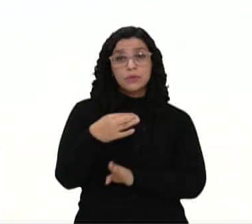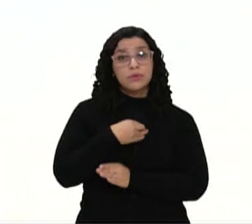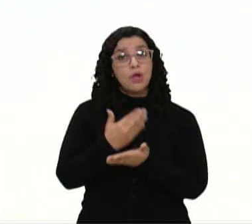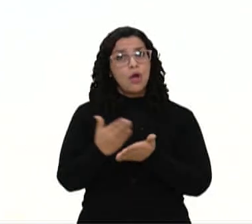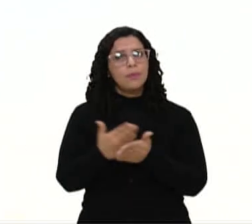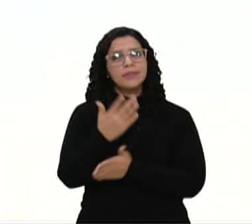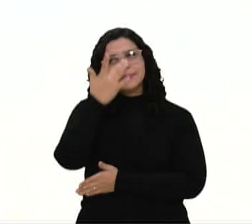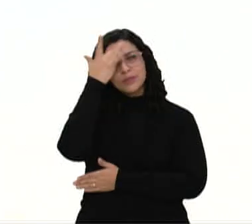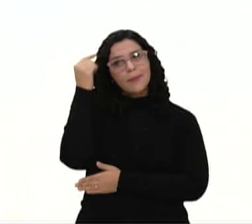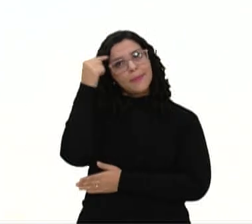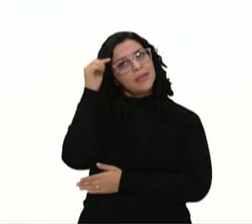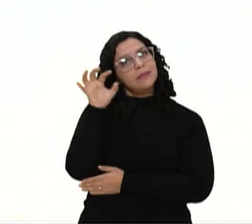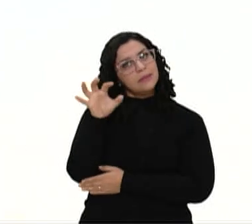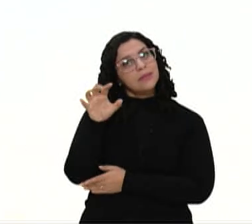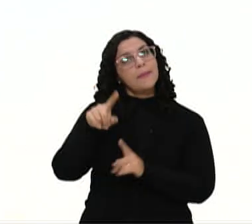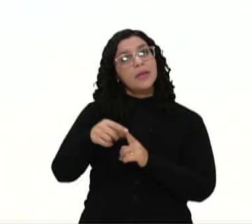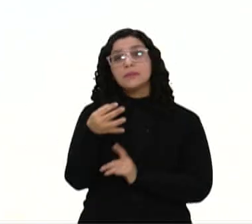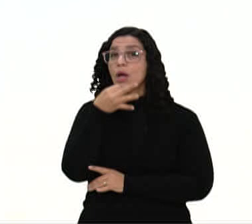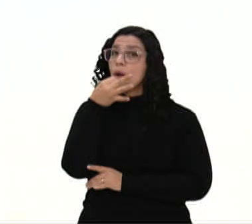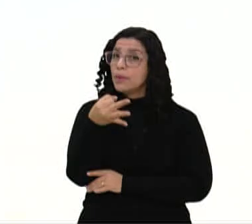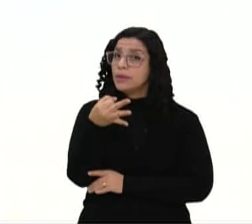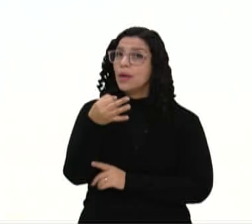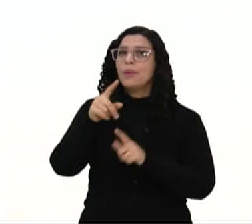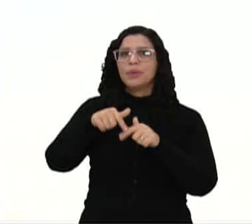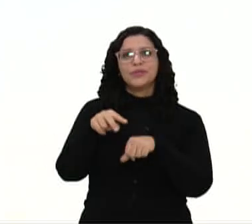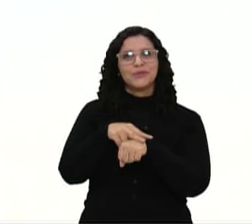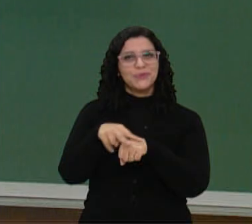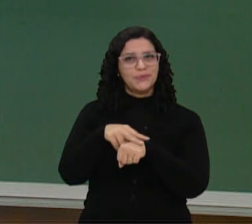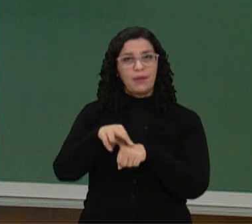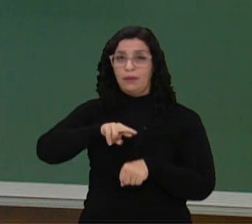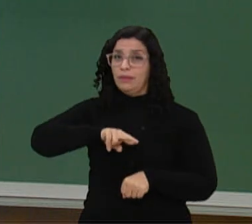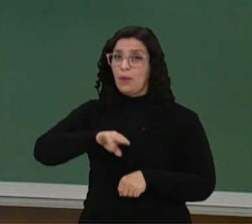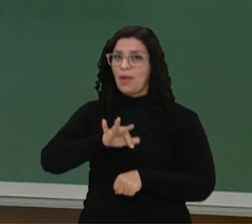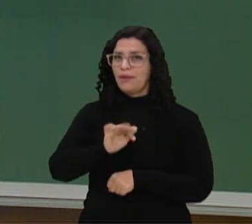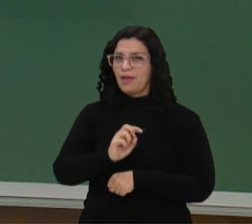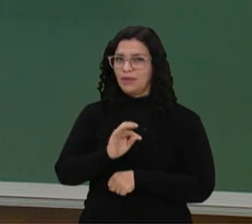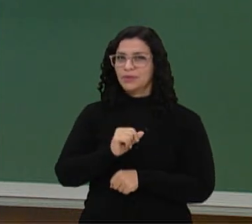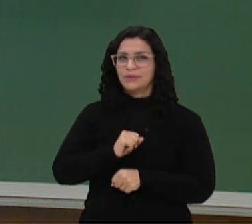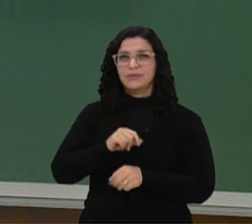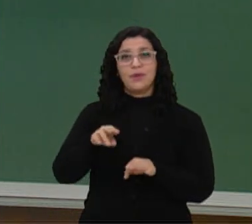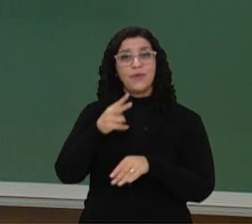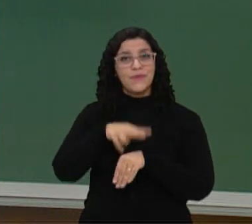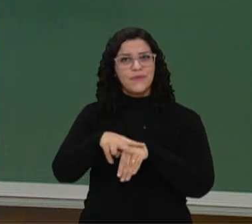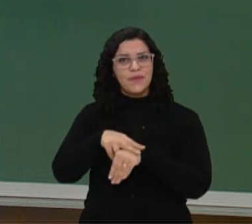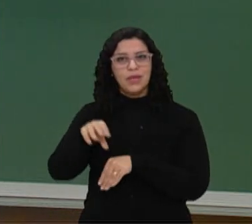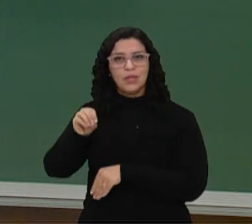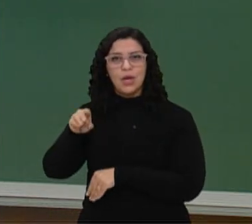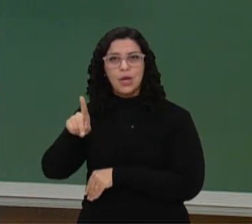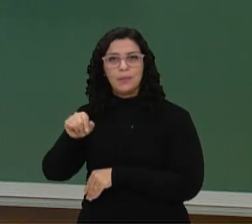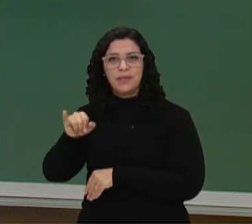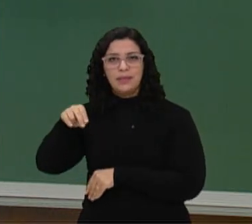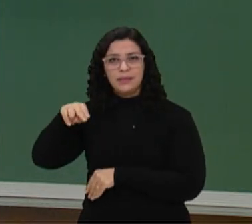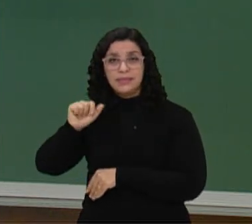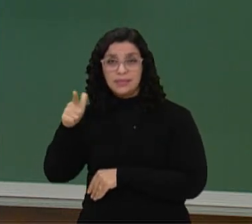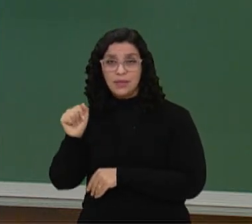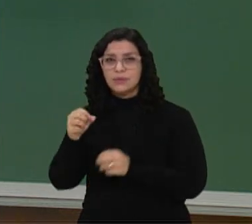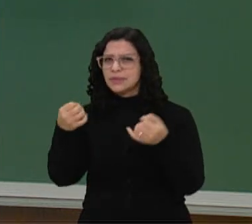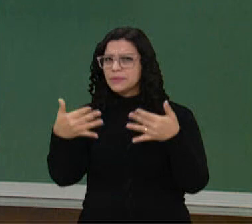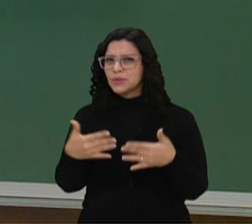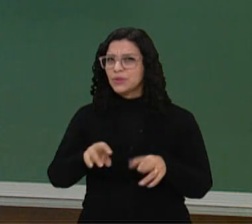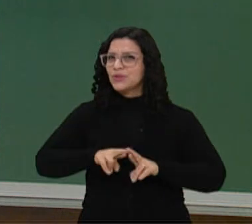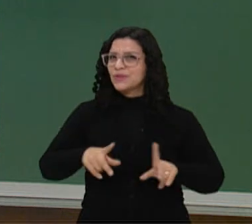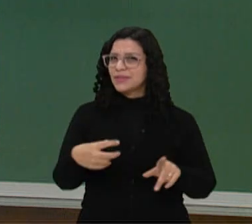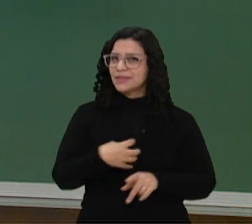muitas pessoas, mas é uma opinião, não é um fato. Então, temos aí o destaque, a diferenciação de fato